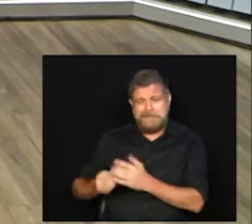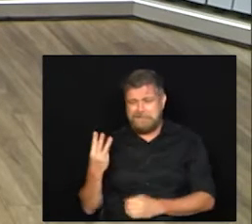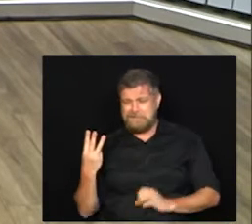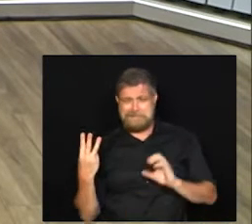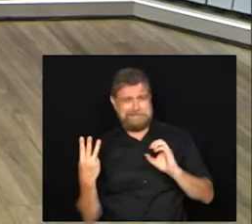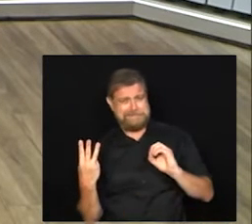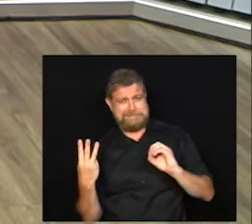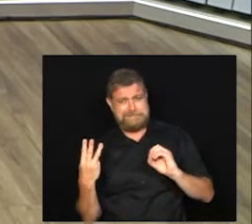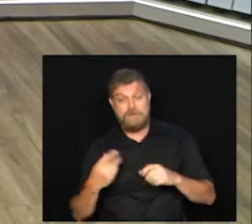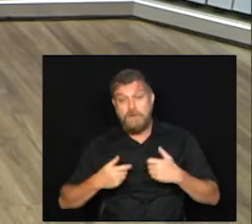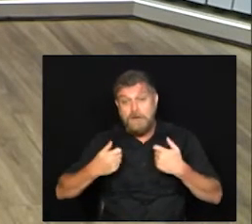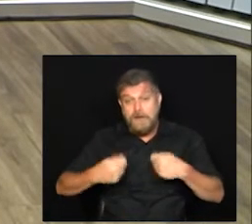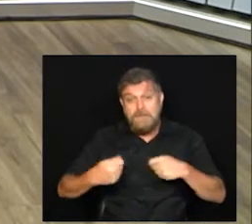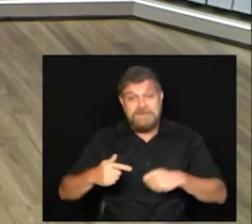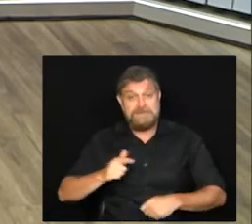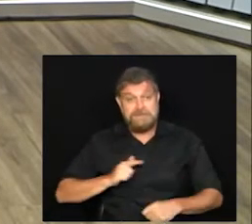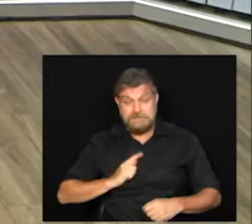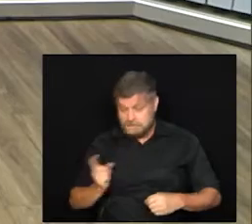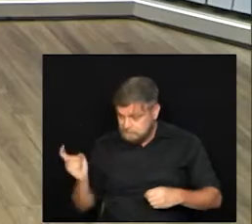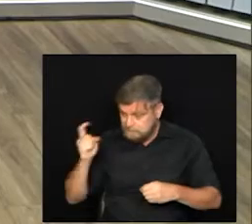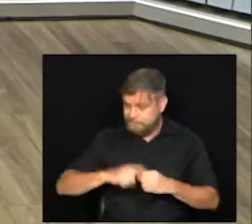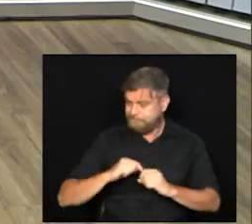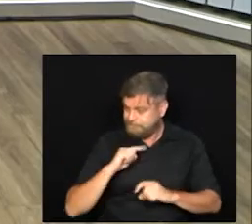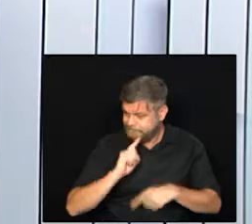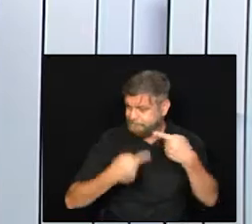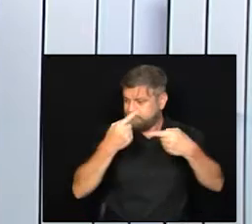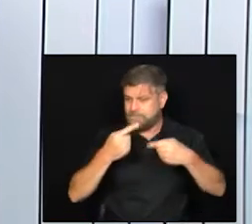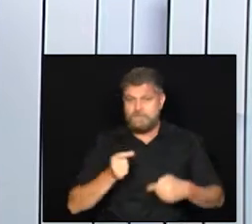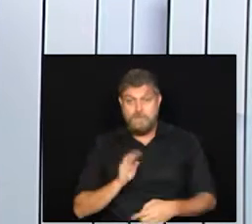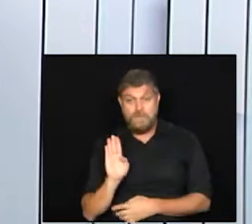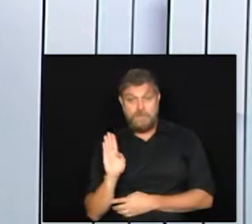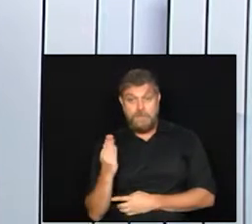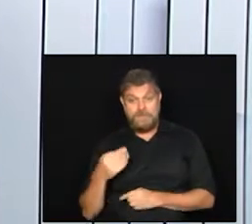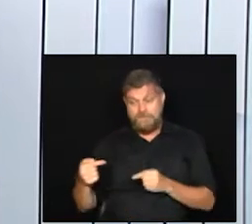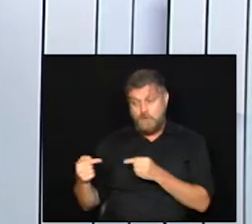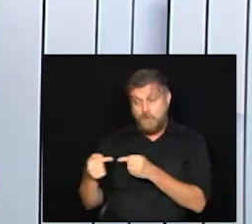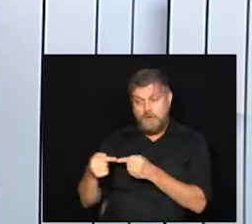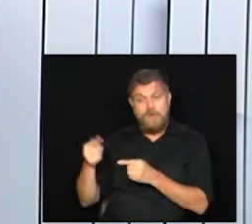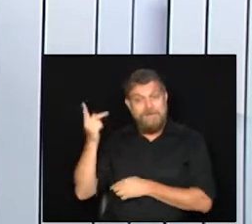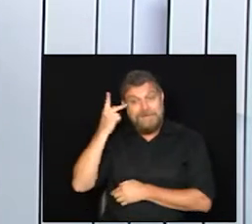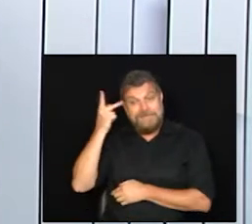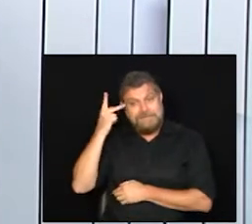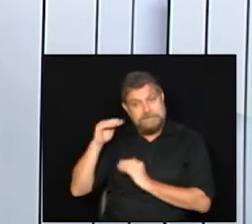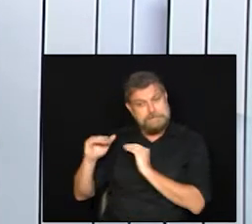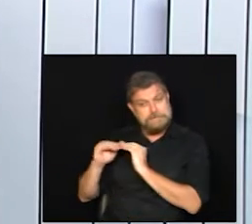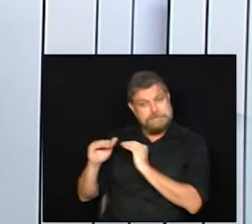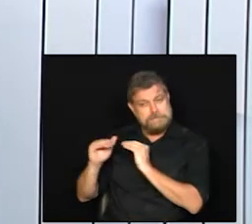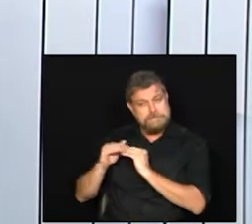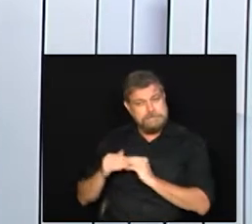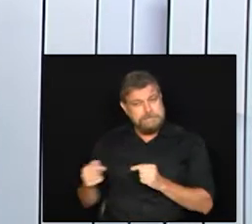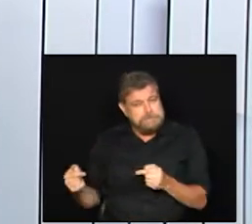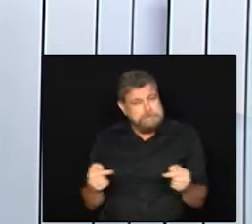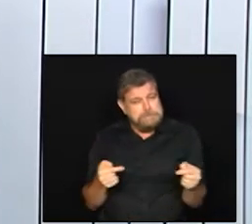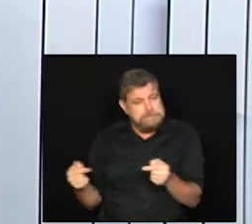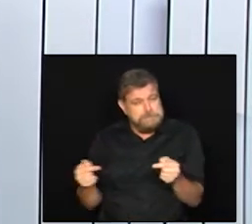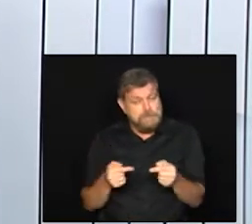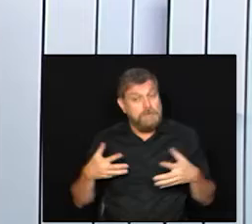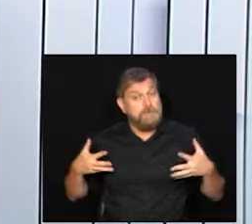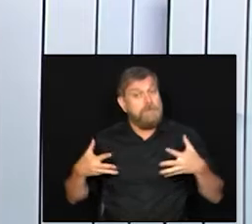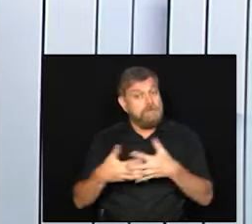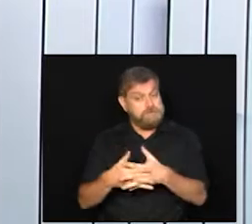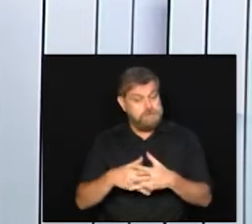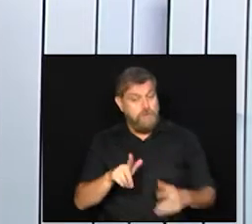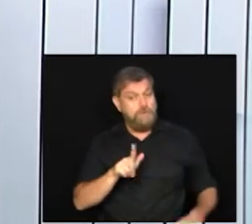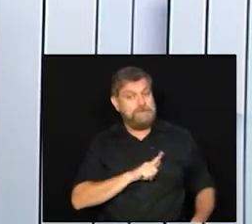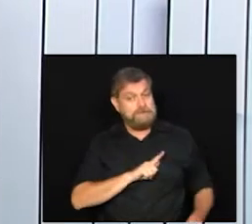3-0, precisa da reabilitação diante do Botafogo, que empatou com o São Paulo no Morumbi, duelo muito complicado do